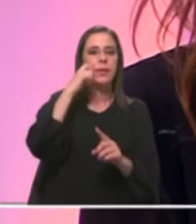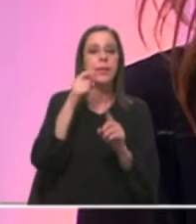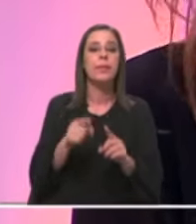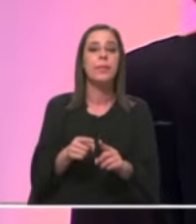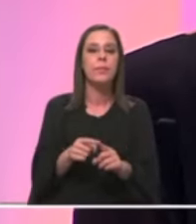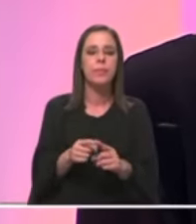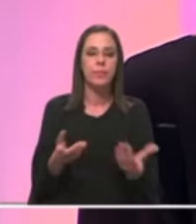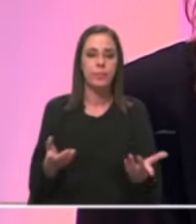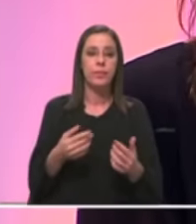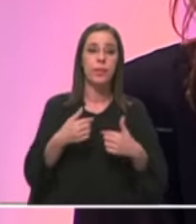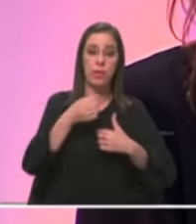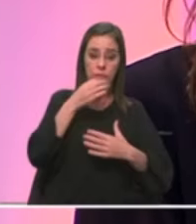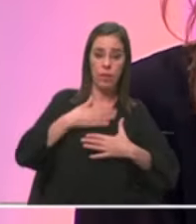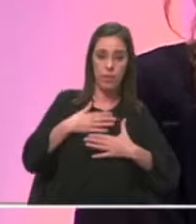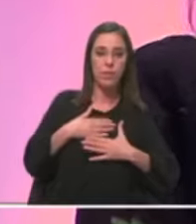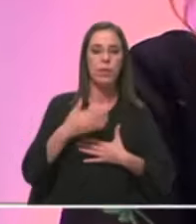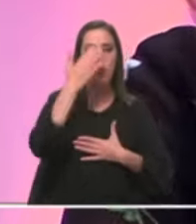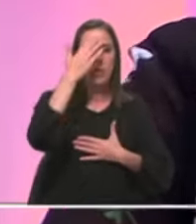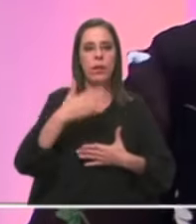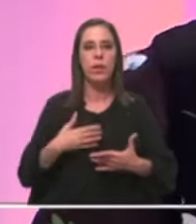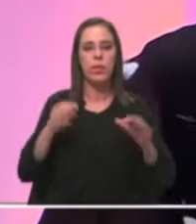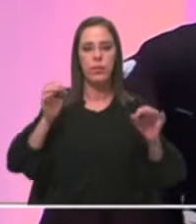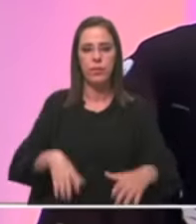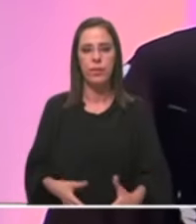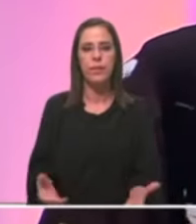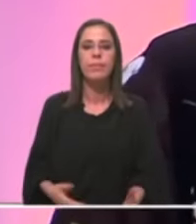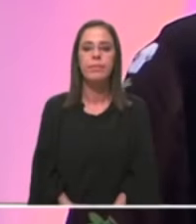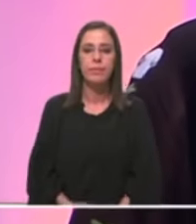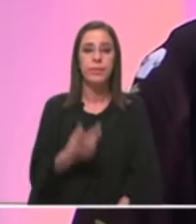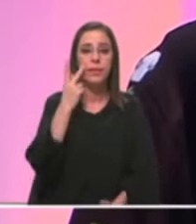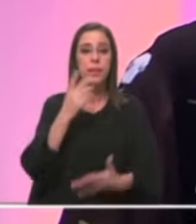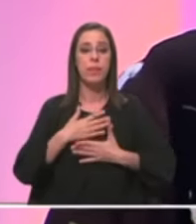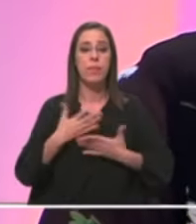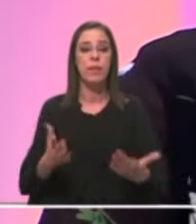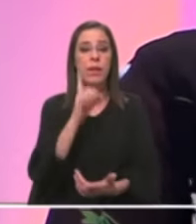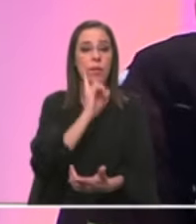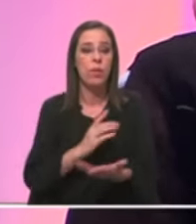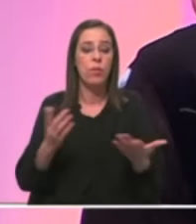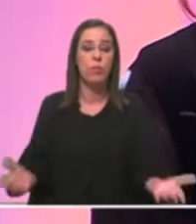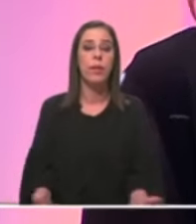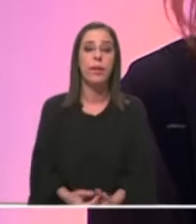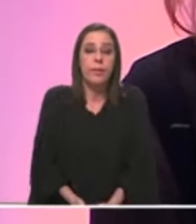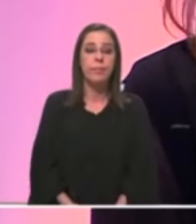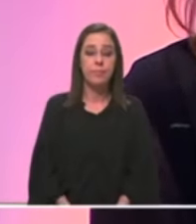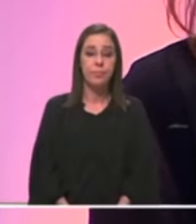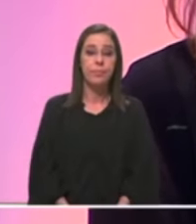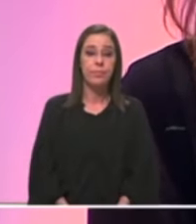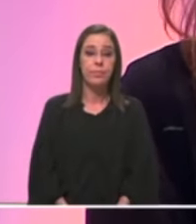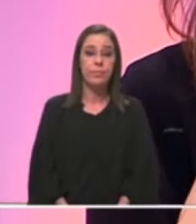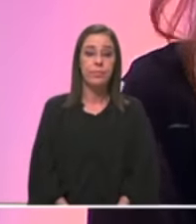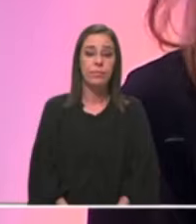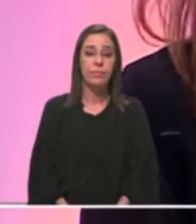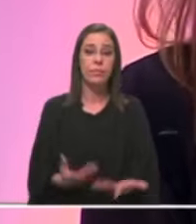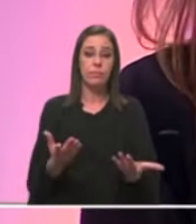e e e contra mim falo eu na altura achei que era o fim da minha vida como mulher eh porque